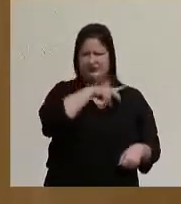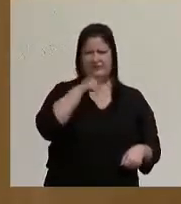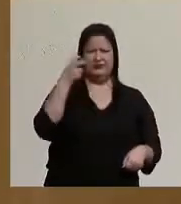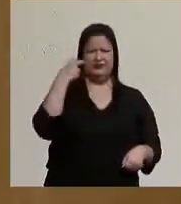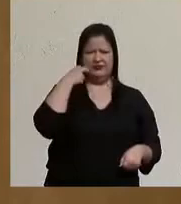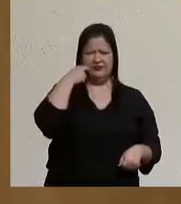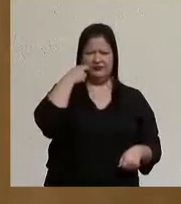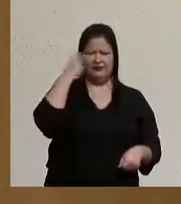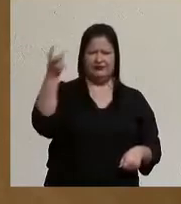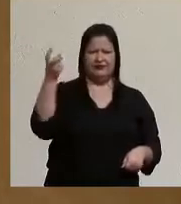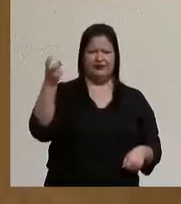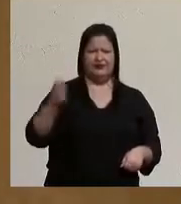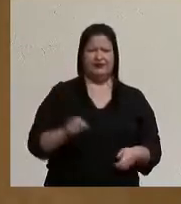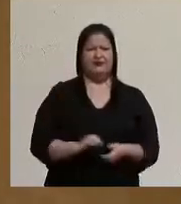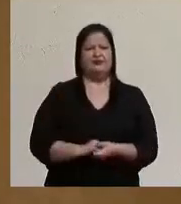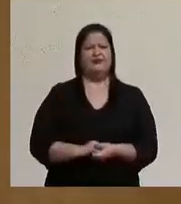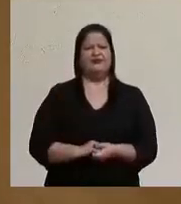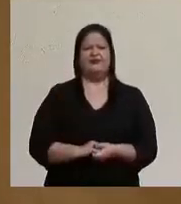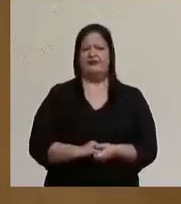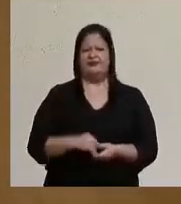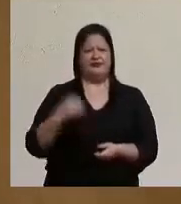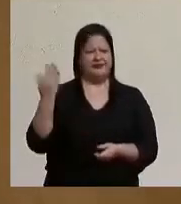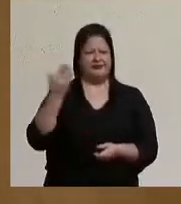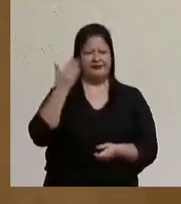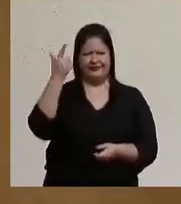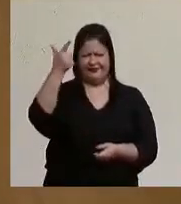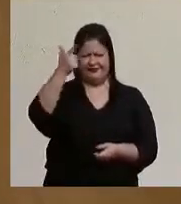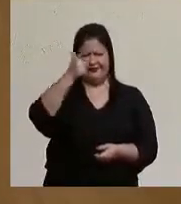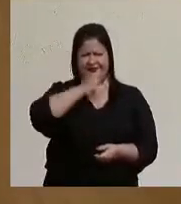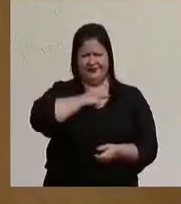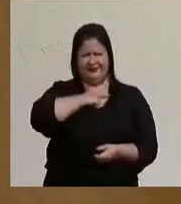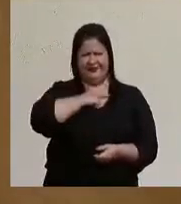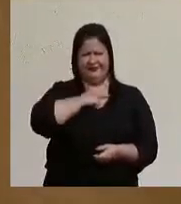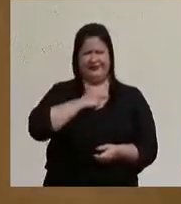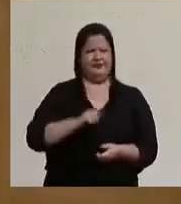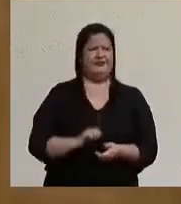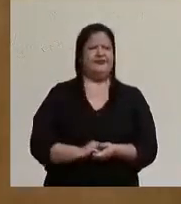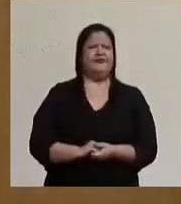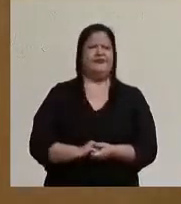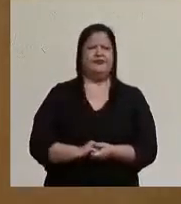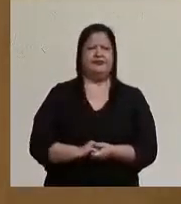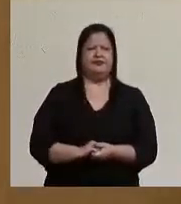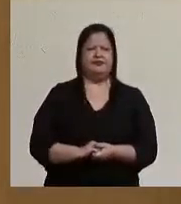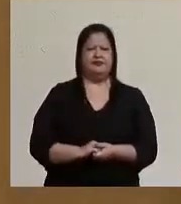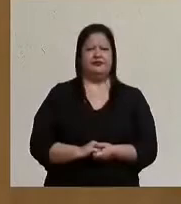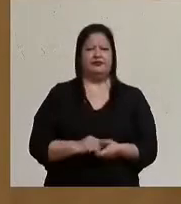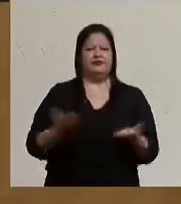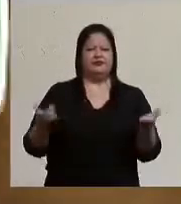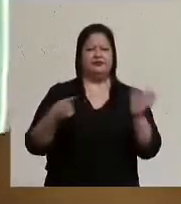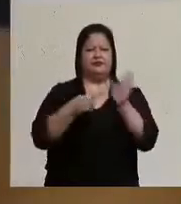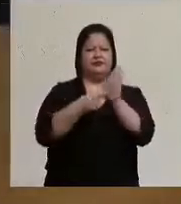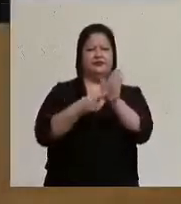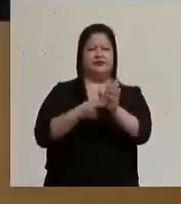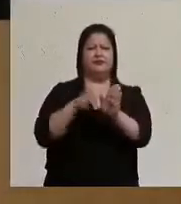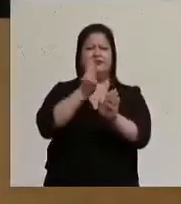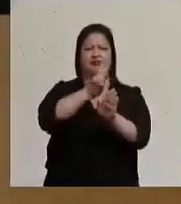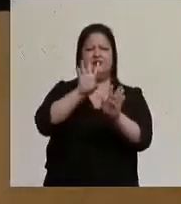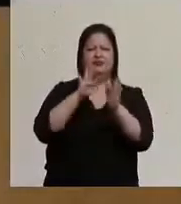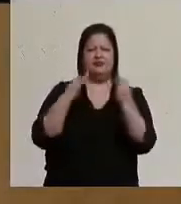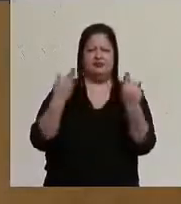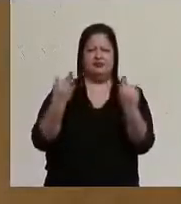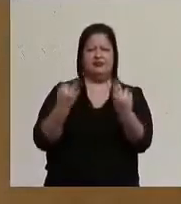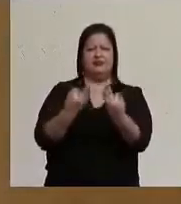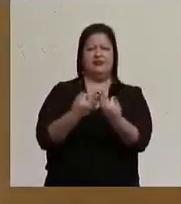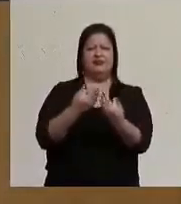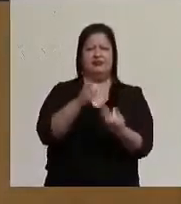vergonhoso né isso é uma coisa feia né querer pegar a janela com o nome da família